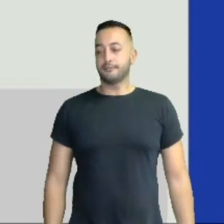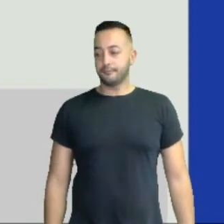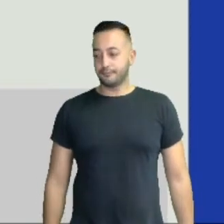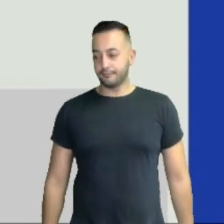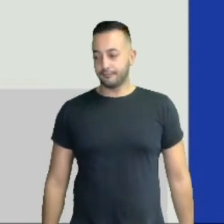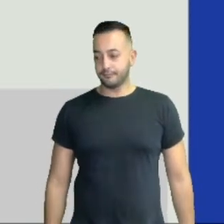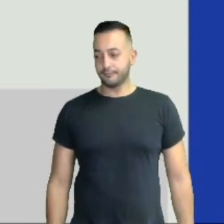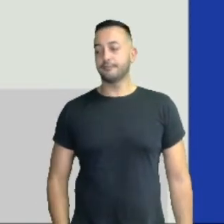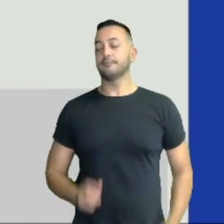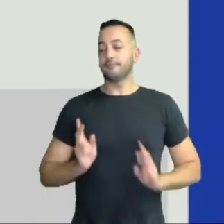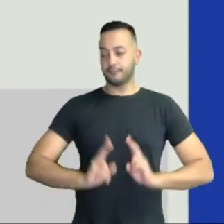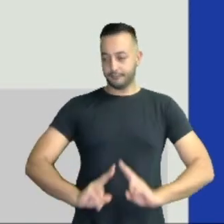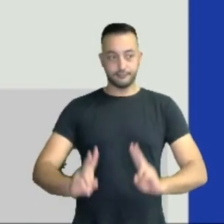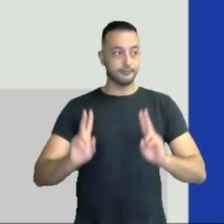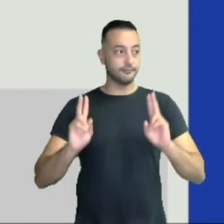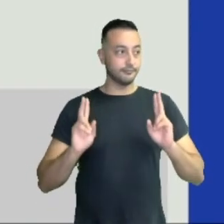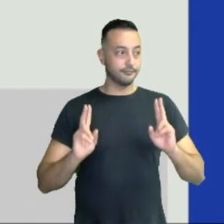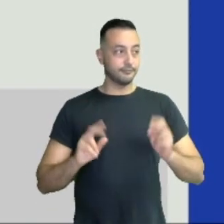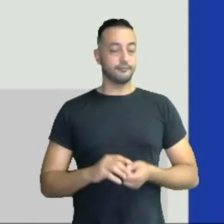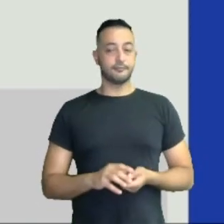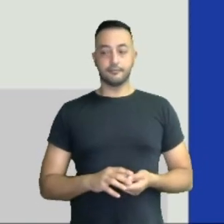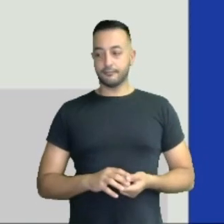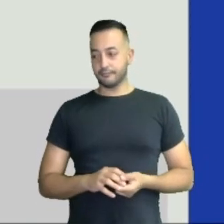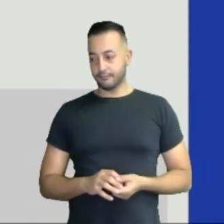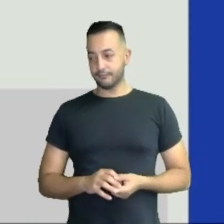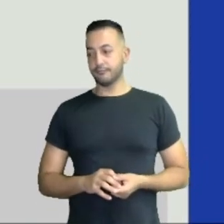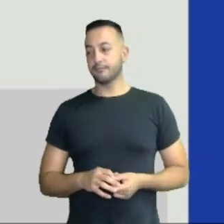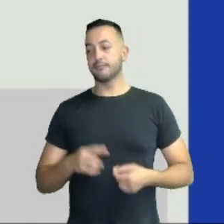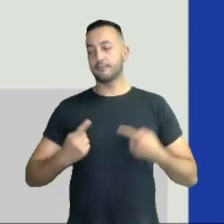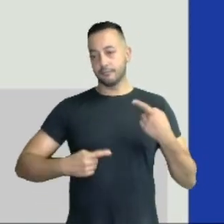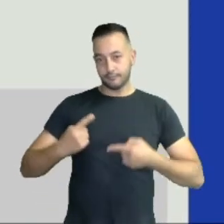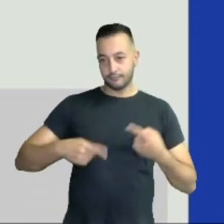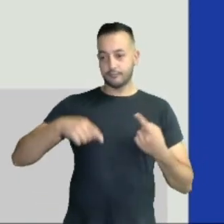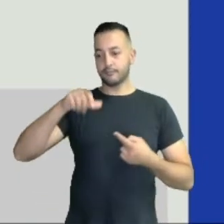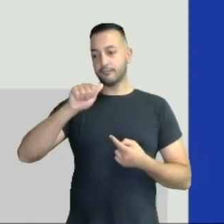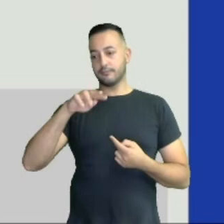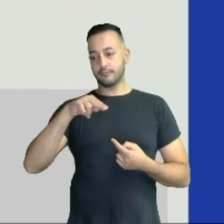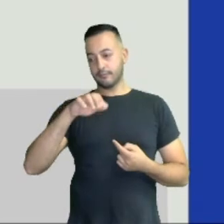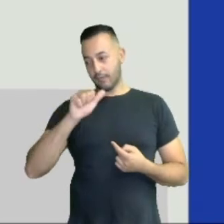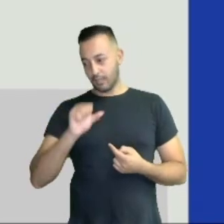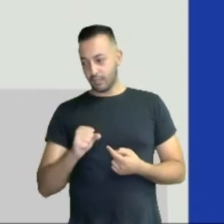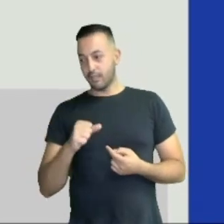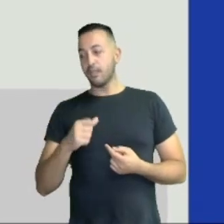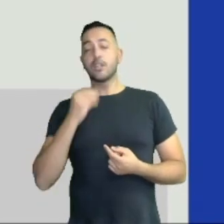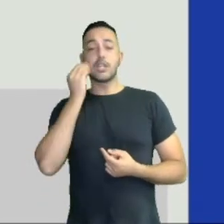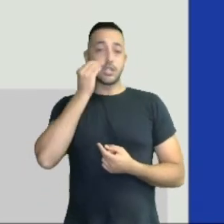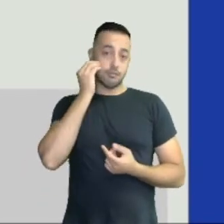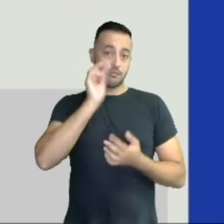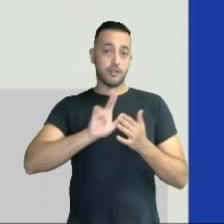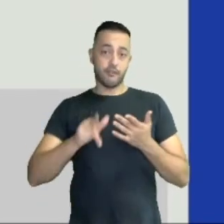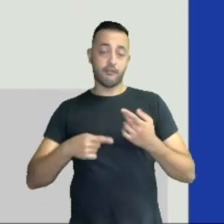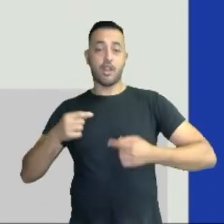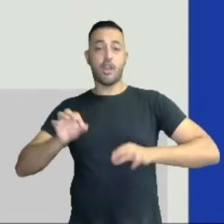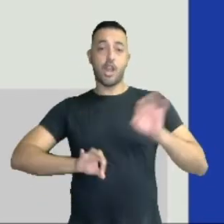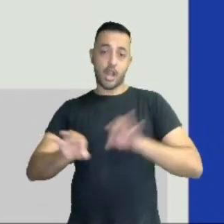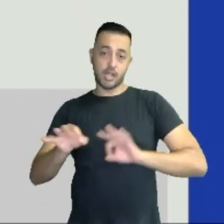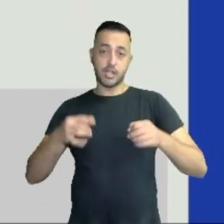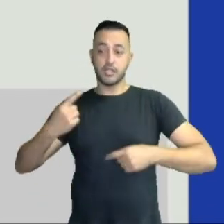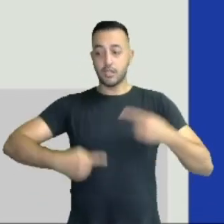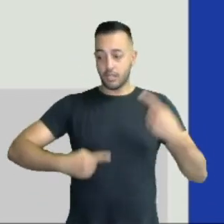Vamos lá, dando continuidade à política em Atenas. Os atenienses experimentaram várias formas de organização